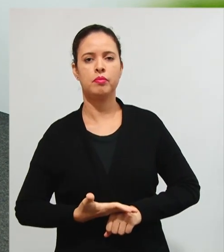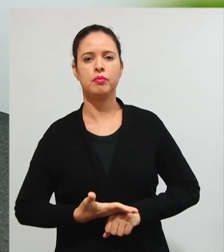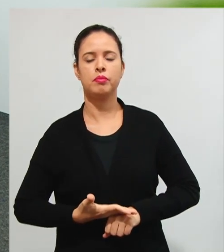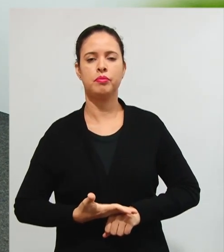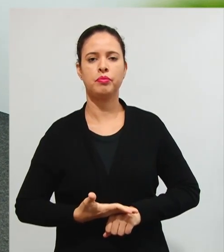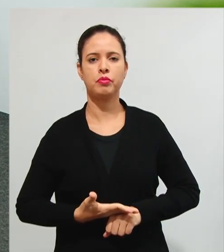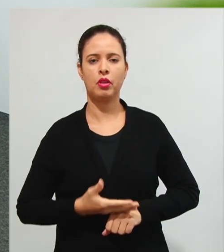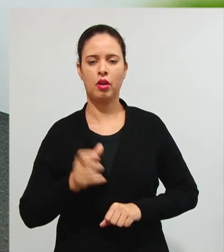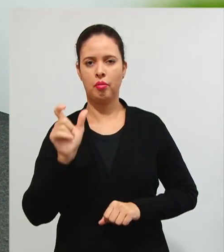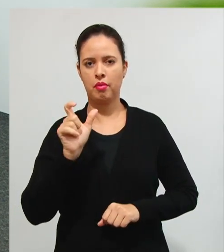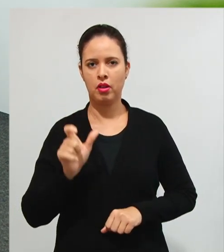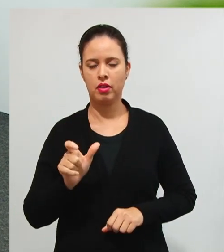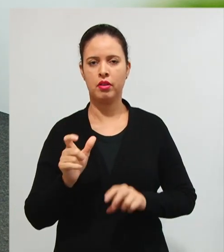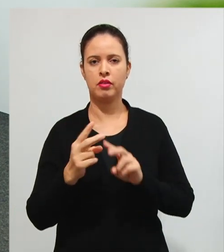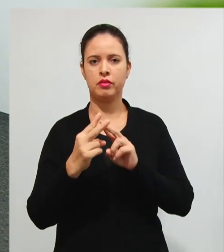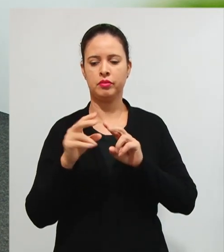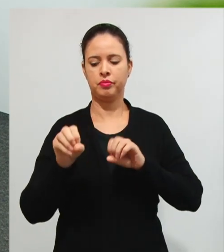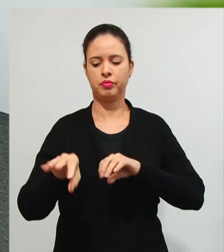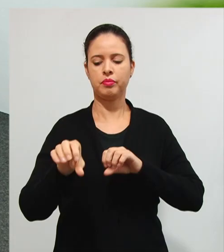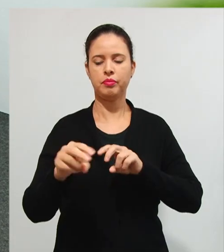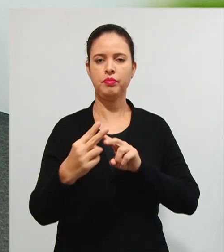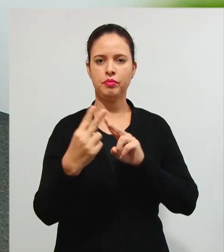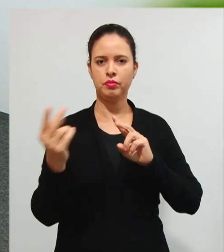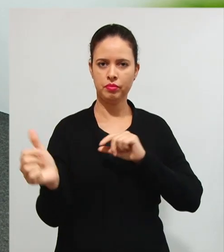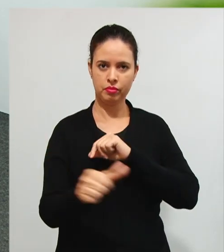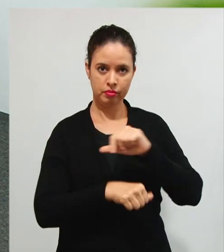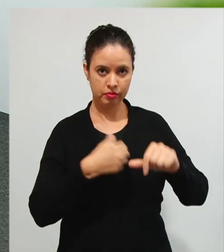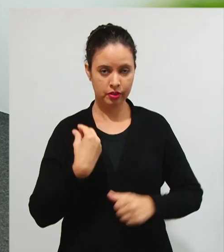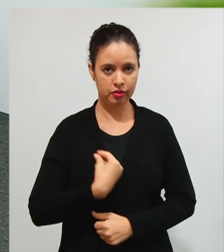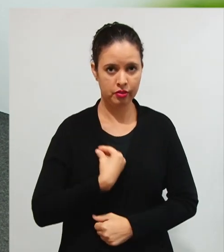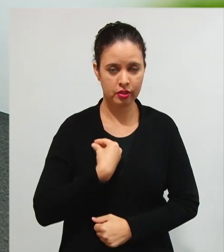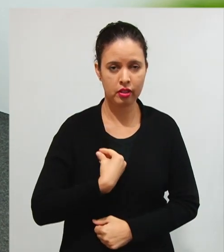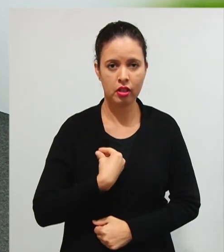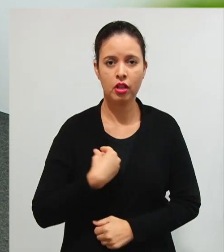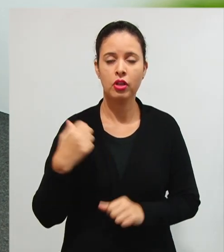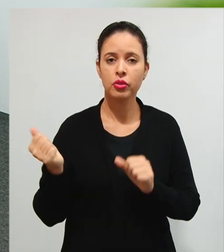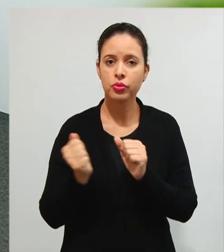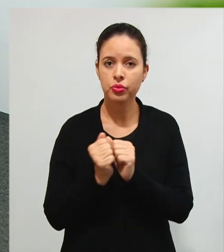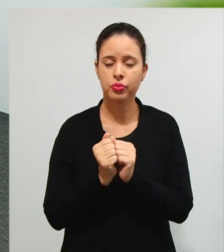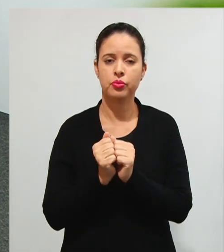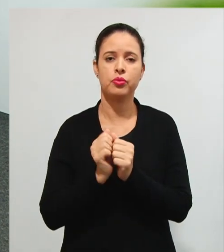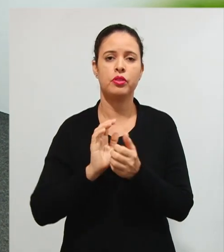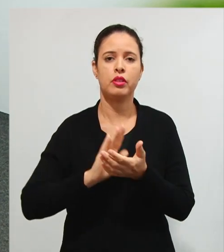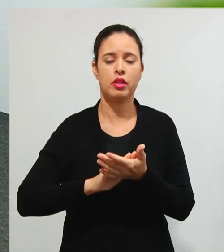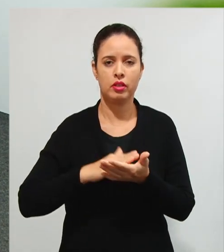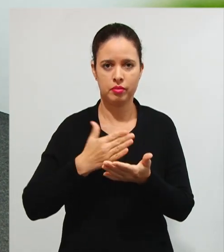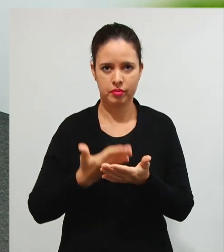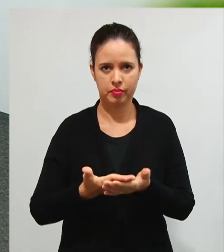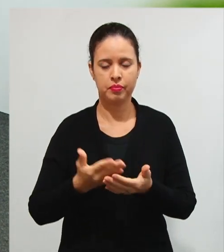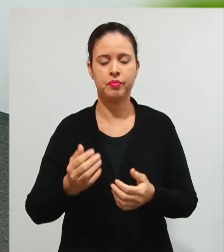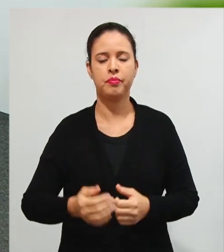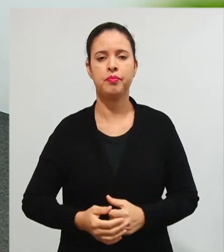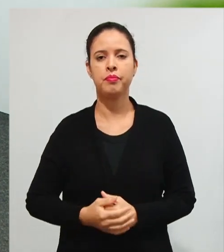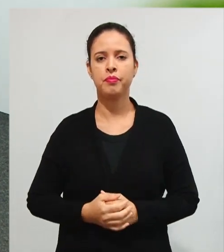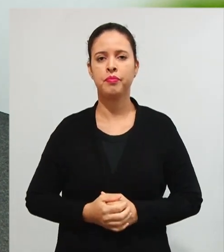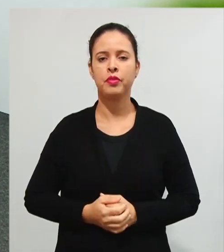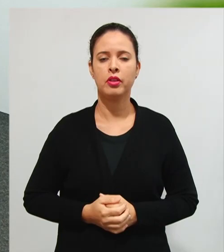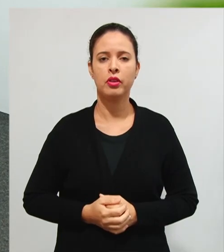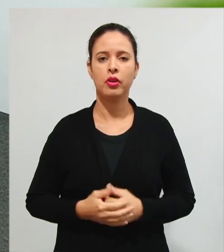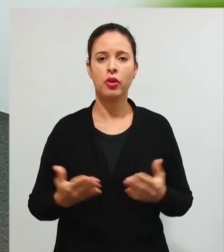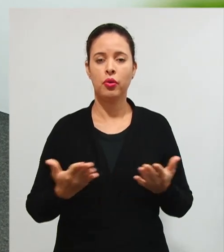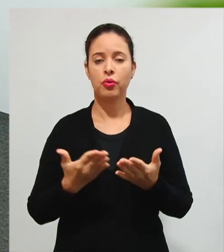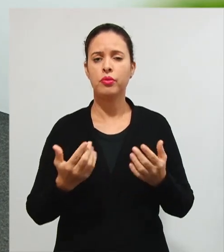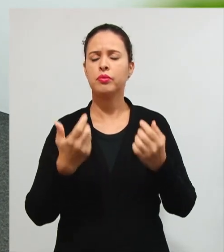em verdes e os dizeres EAD mudando realidades. Ao meu lado, a intérprete de Libras. Na aula de